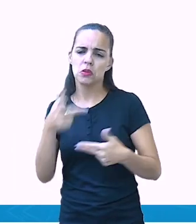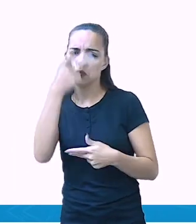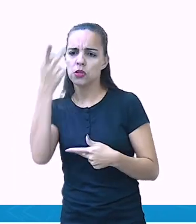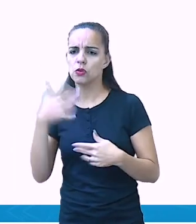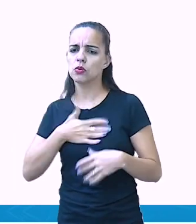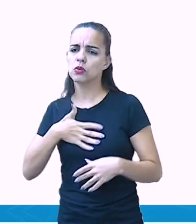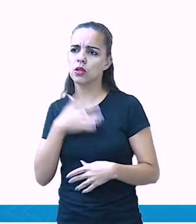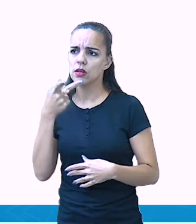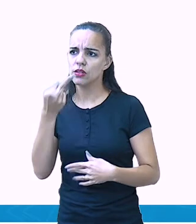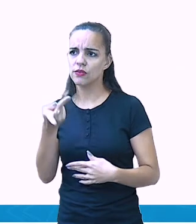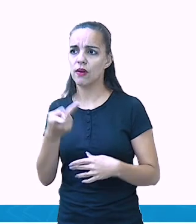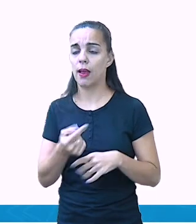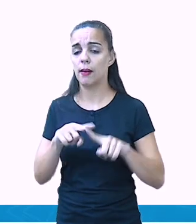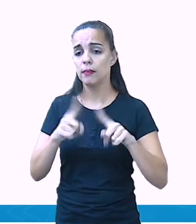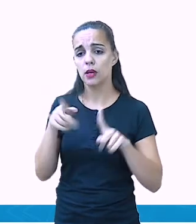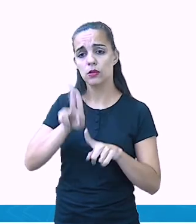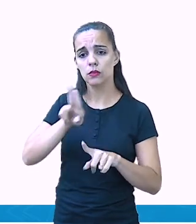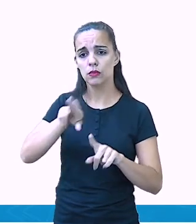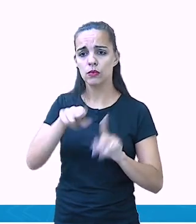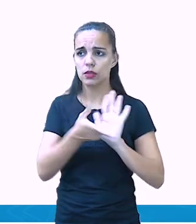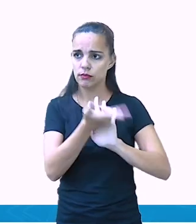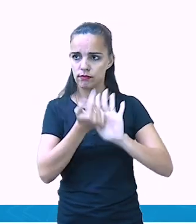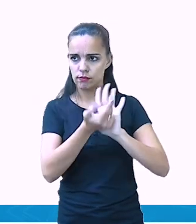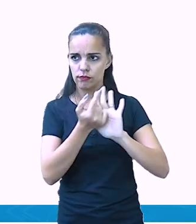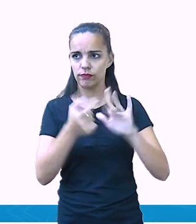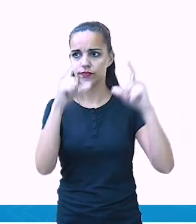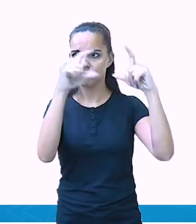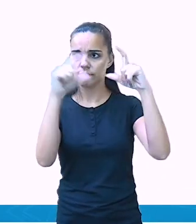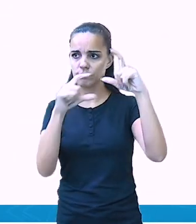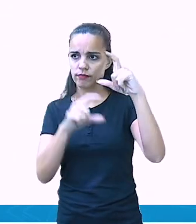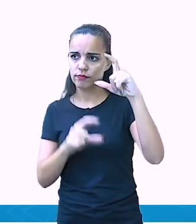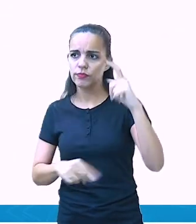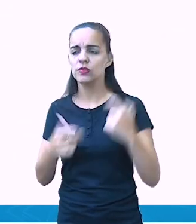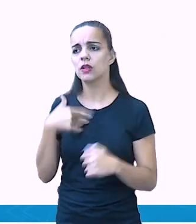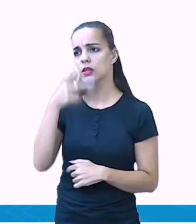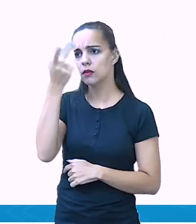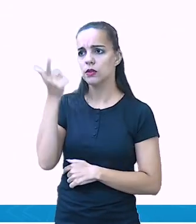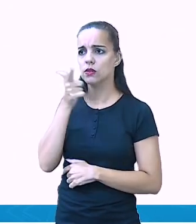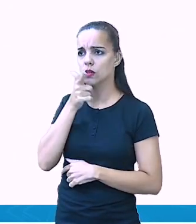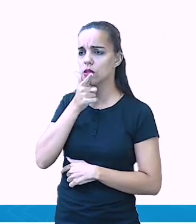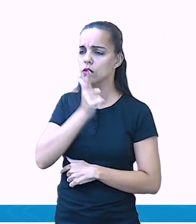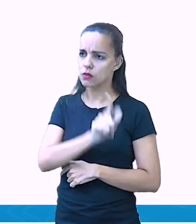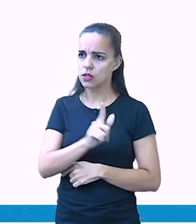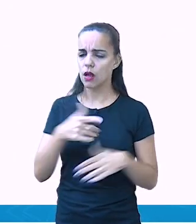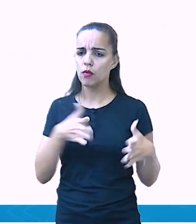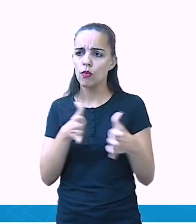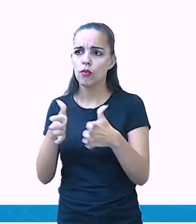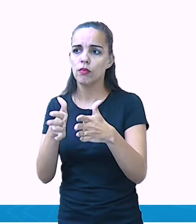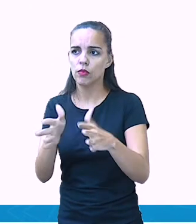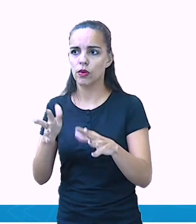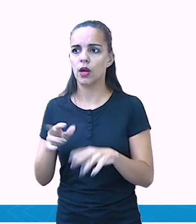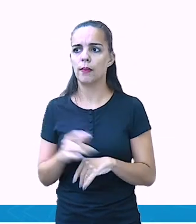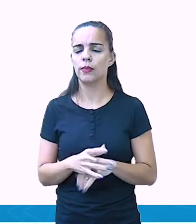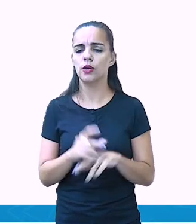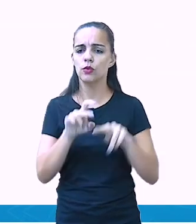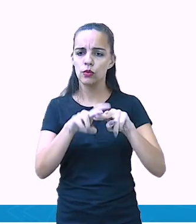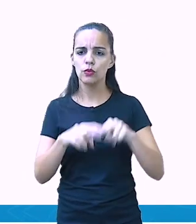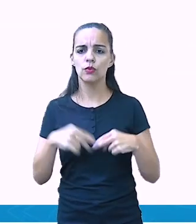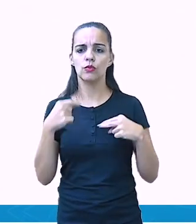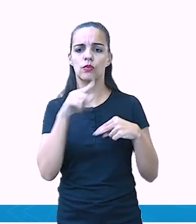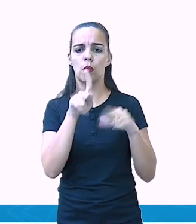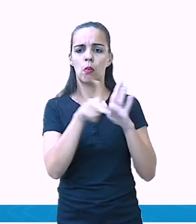Ou dali, né, da apresentação de uma tirinha, a gente consegue fazer um outro caminho, um outro discurso sobre aquele